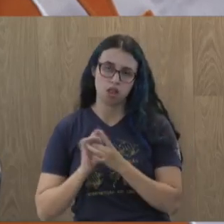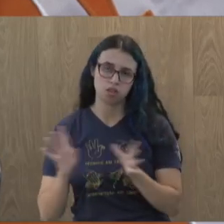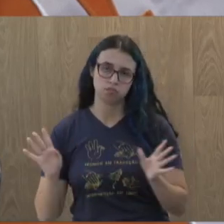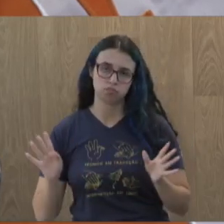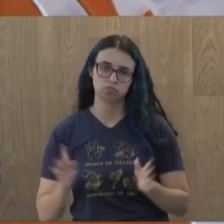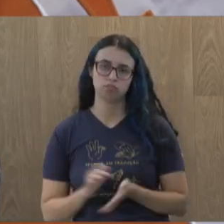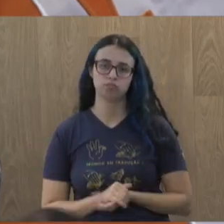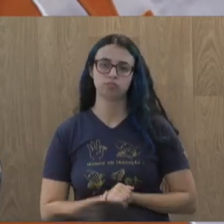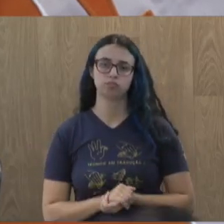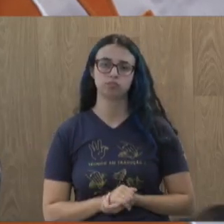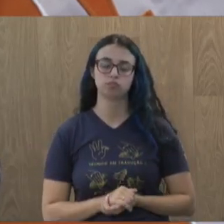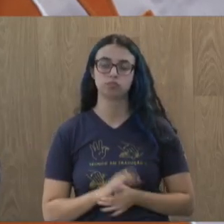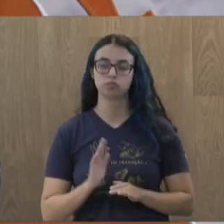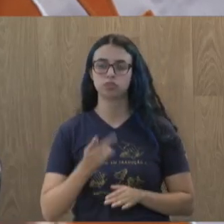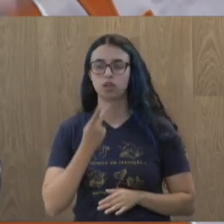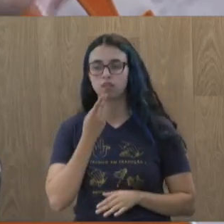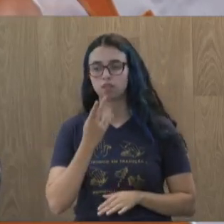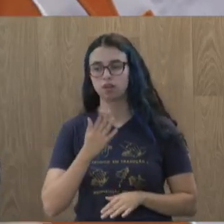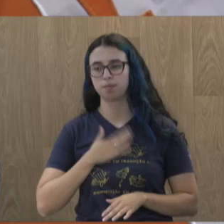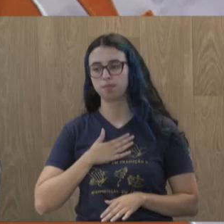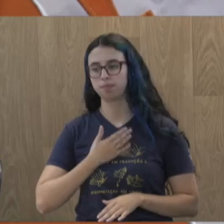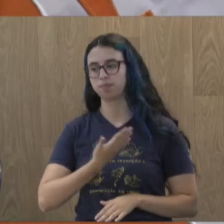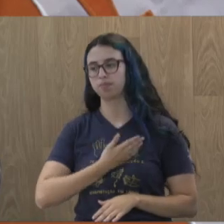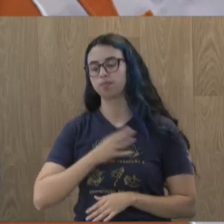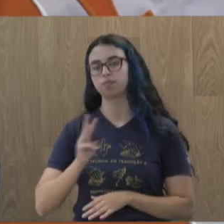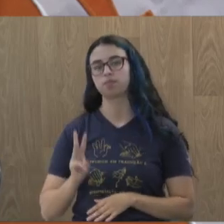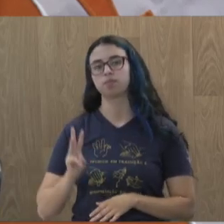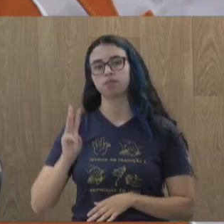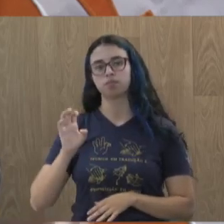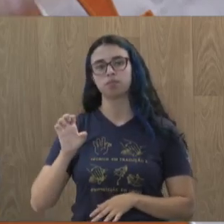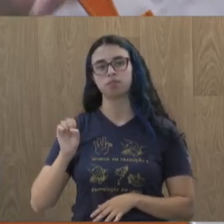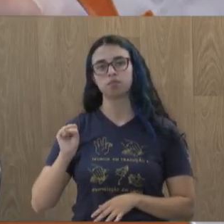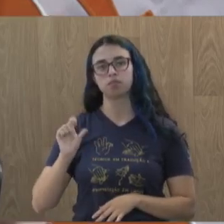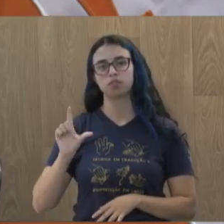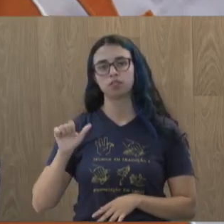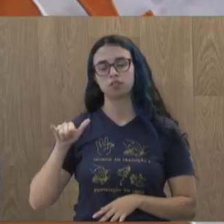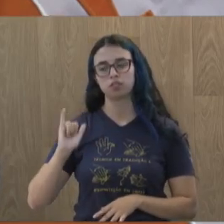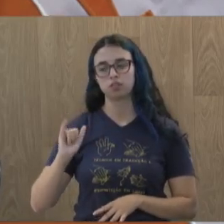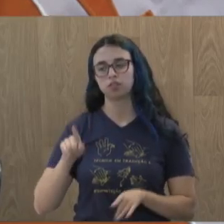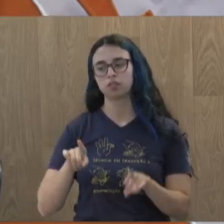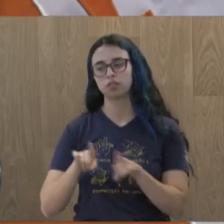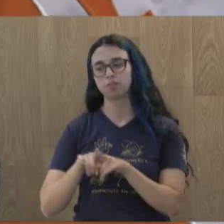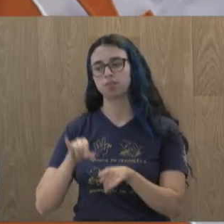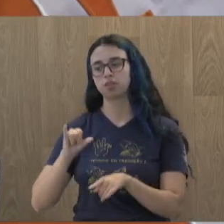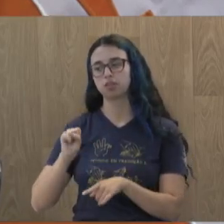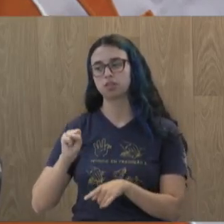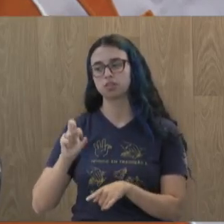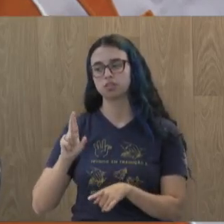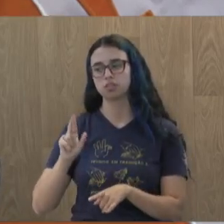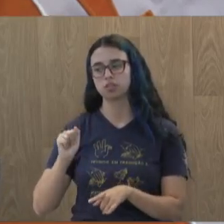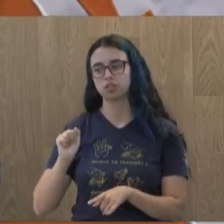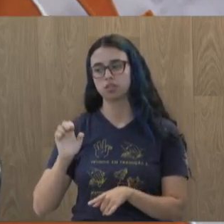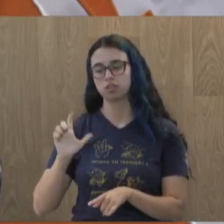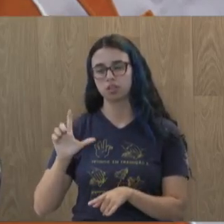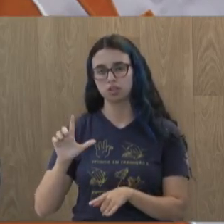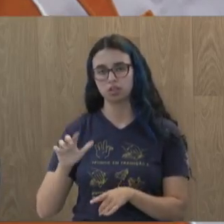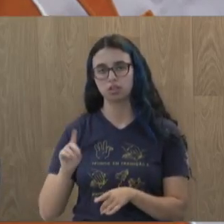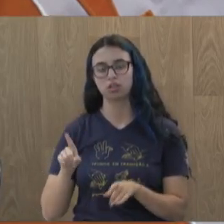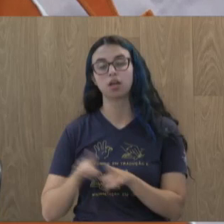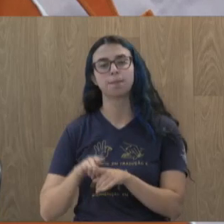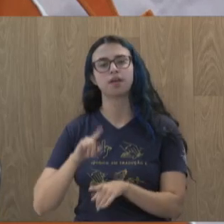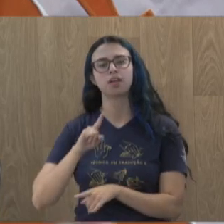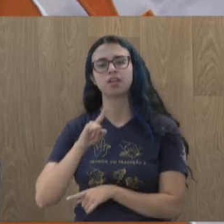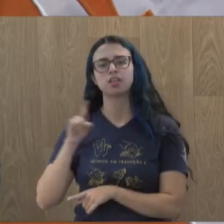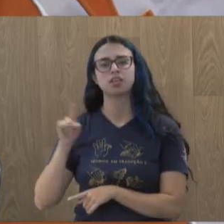Já falei aqui dos meus brilhantes amigos, colegas, Wesley Jarbas, parabéns, irmão. Israel da Farmácia, top de linha. Zé Braz,